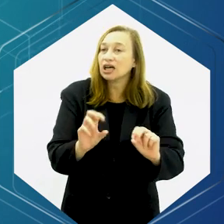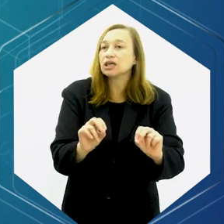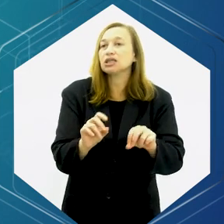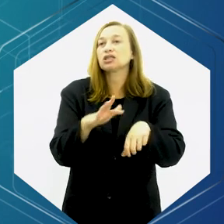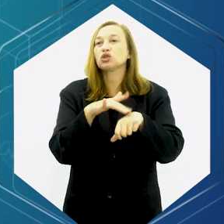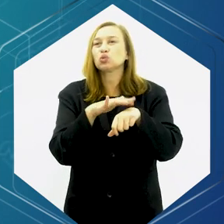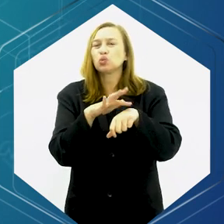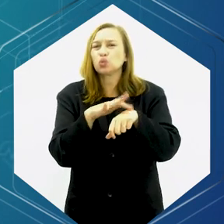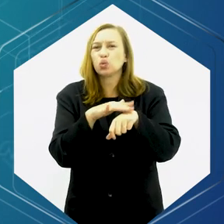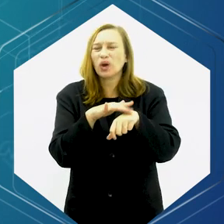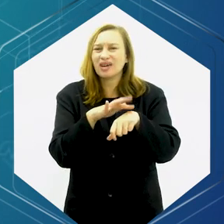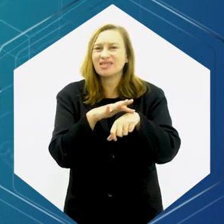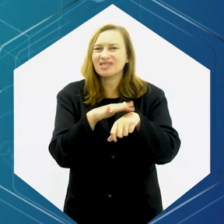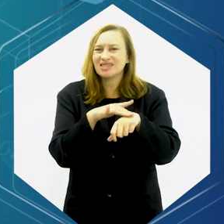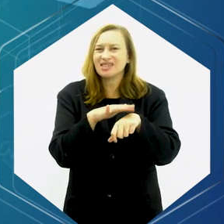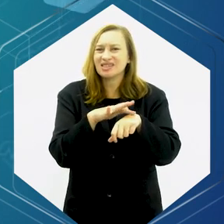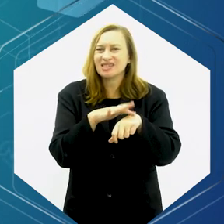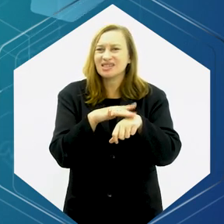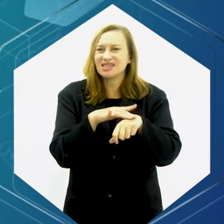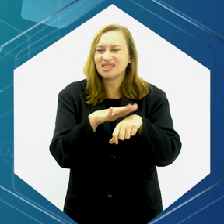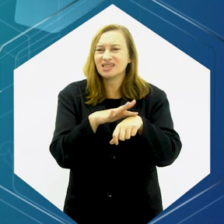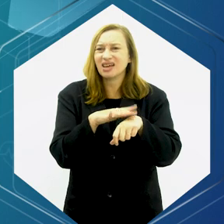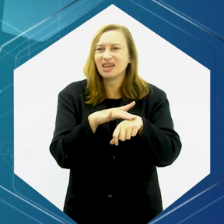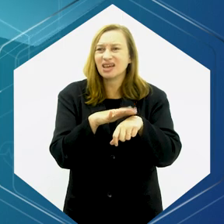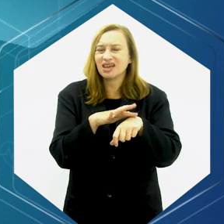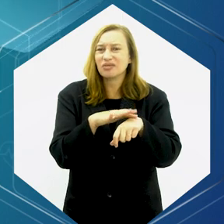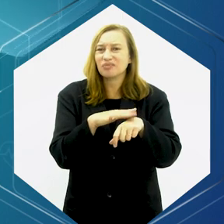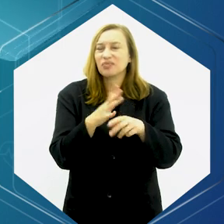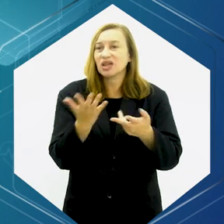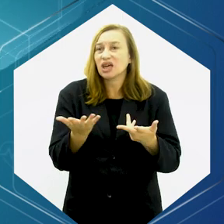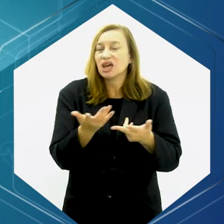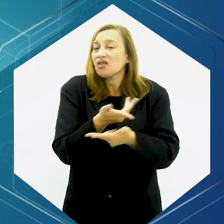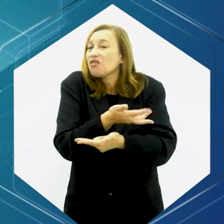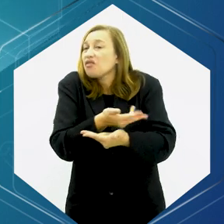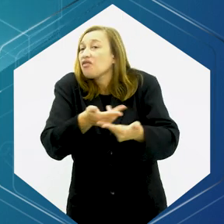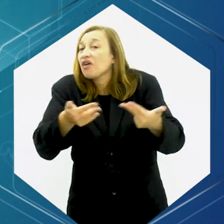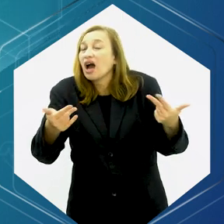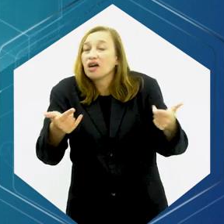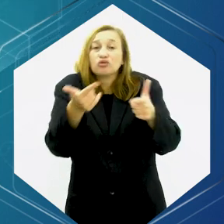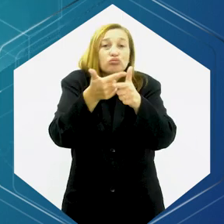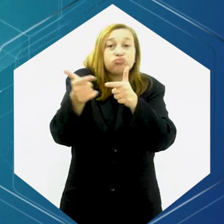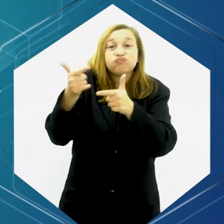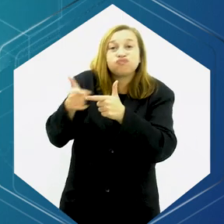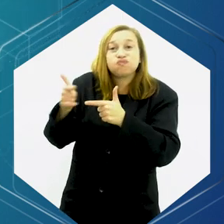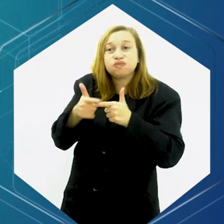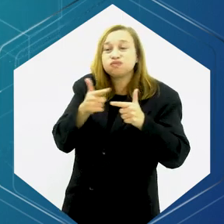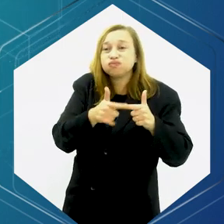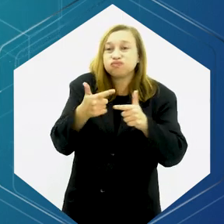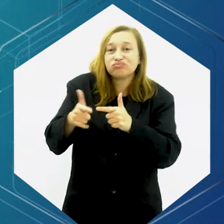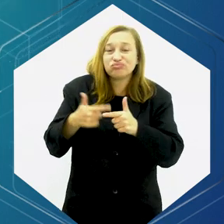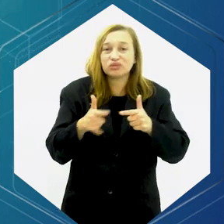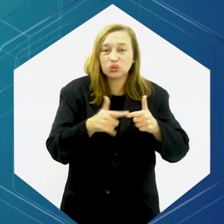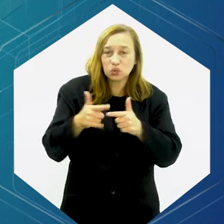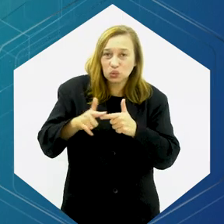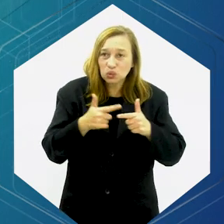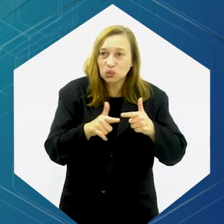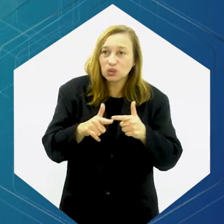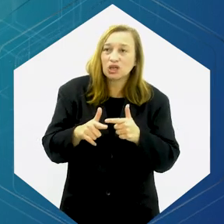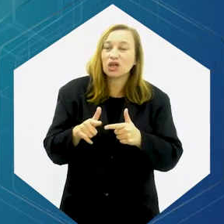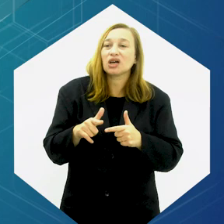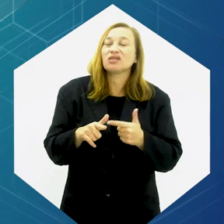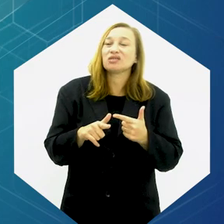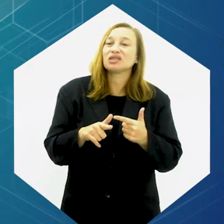doenças e articulares né enfim hai uma série de problemas eh